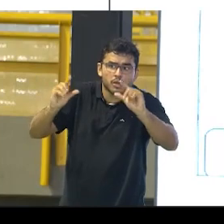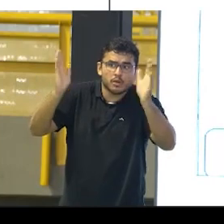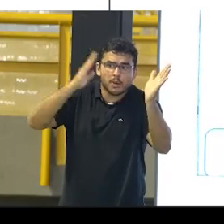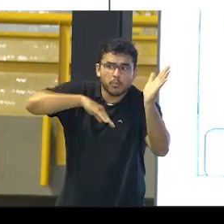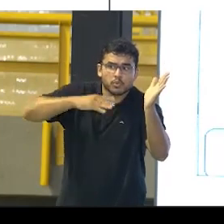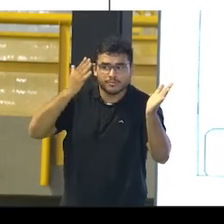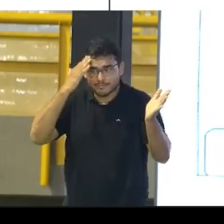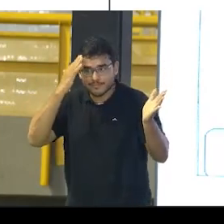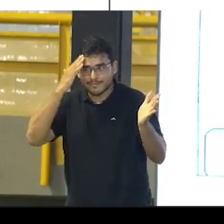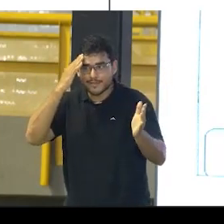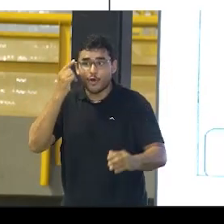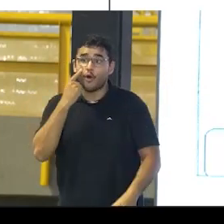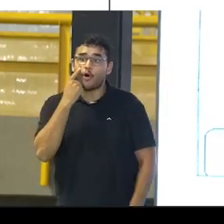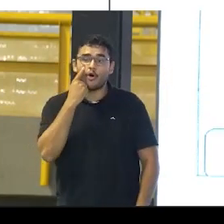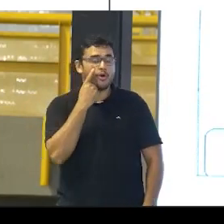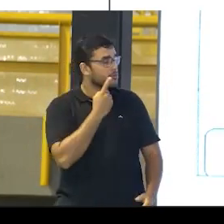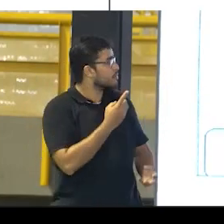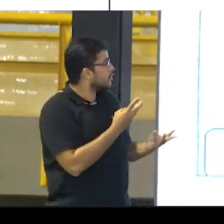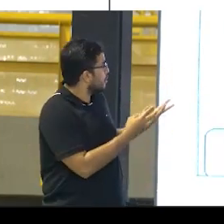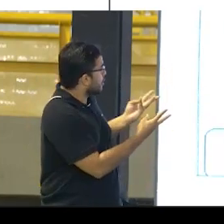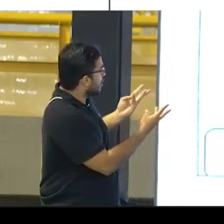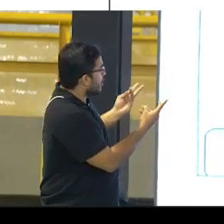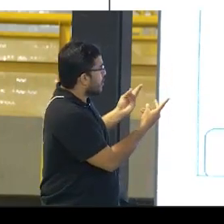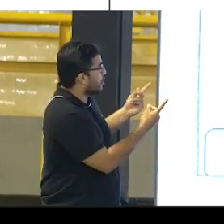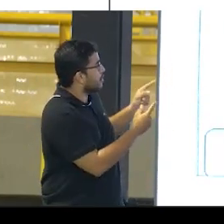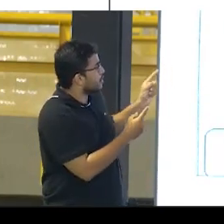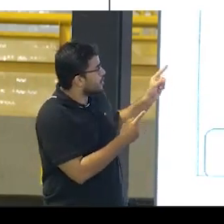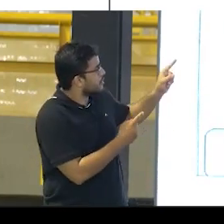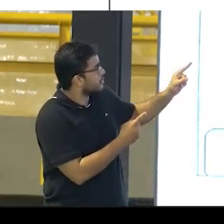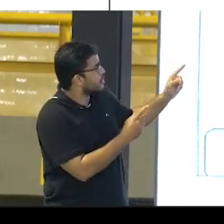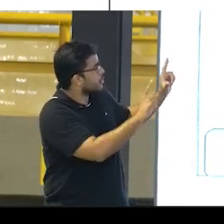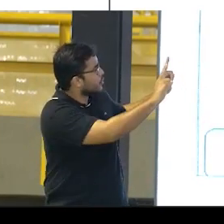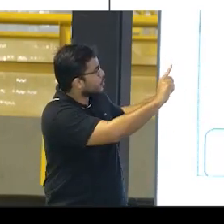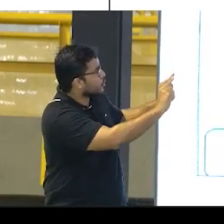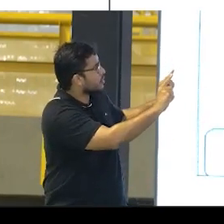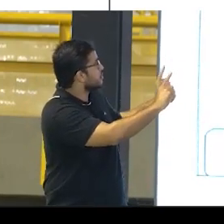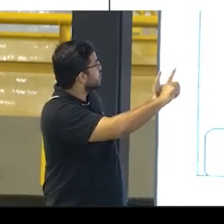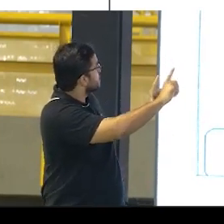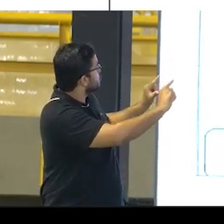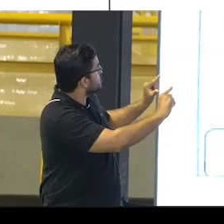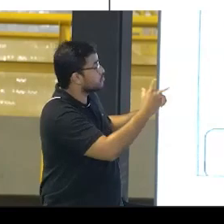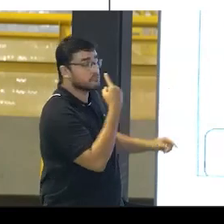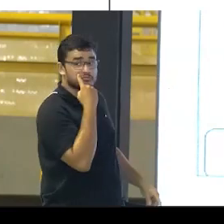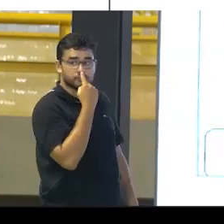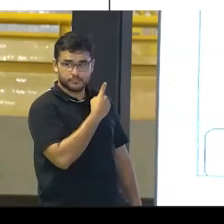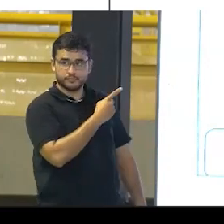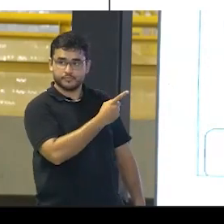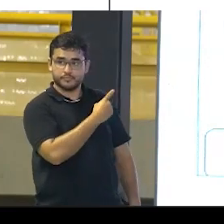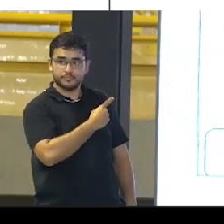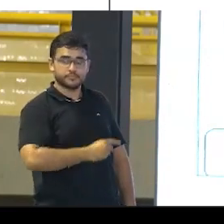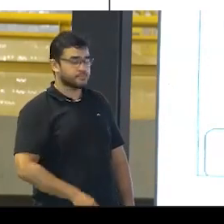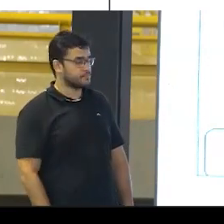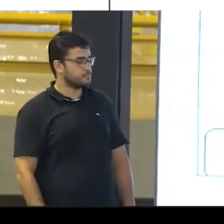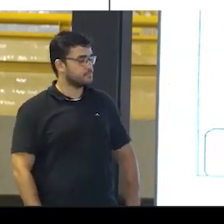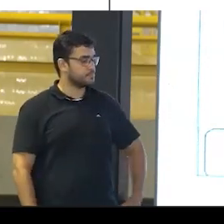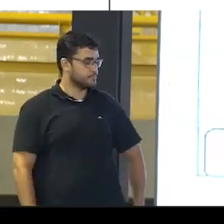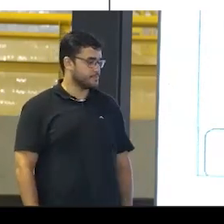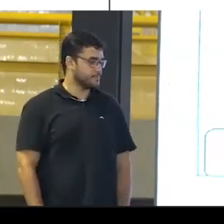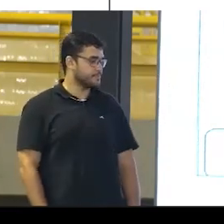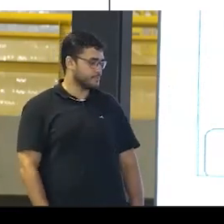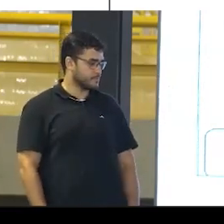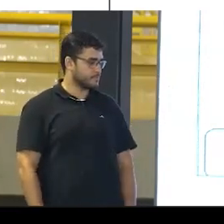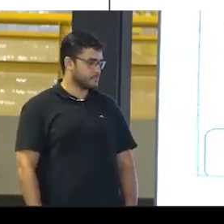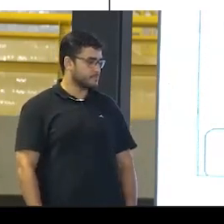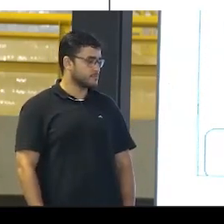para 29, mas você tem parte dessa porcentagem no crescimento da utilização de carvão, de 26